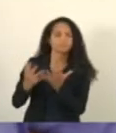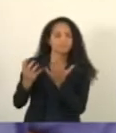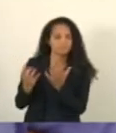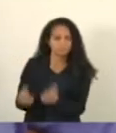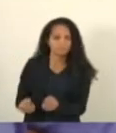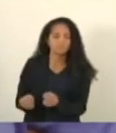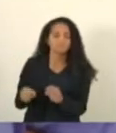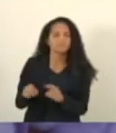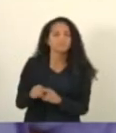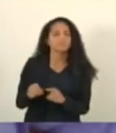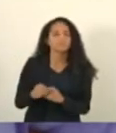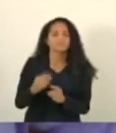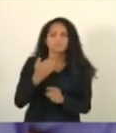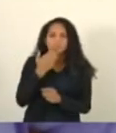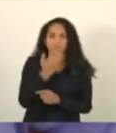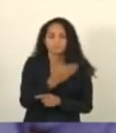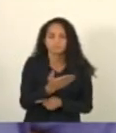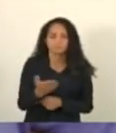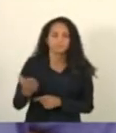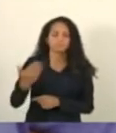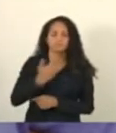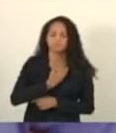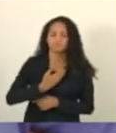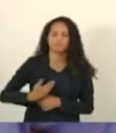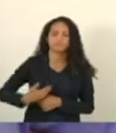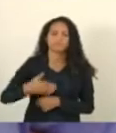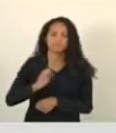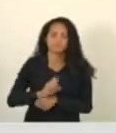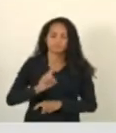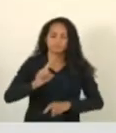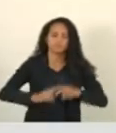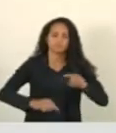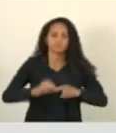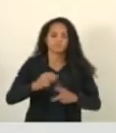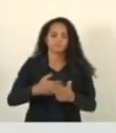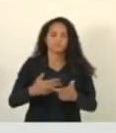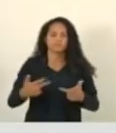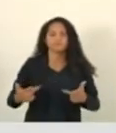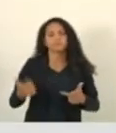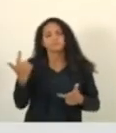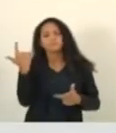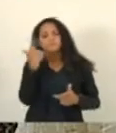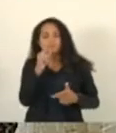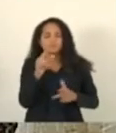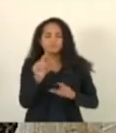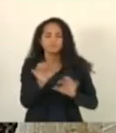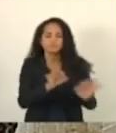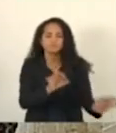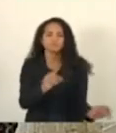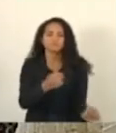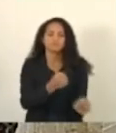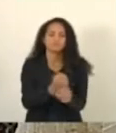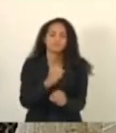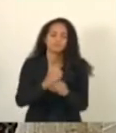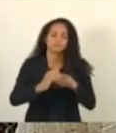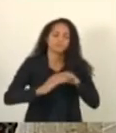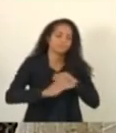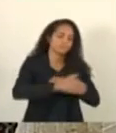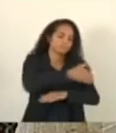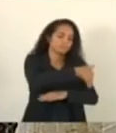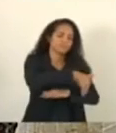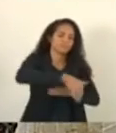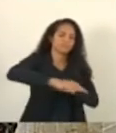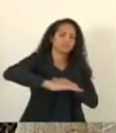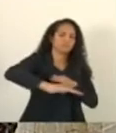solicitar ao governo do estado material para o calçamento de um trecho da comunidade do